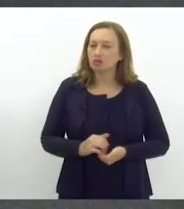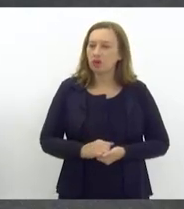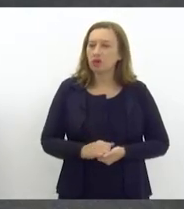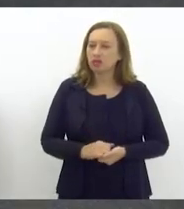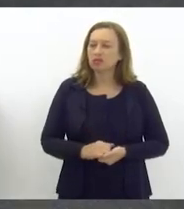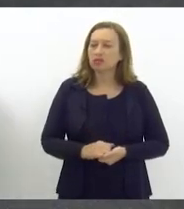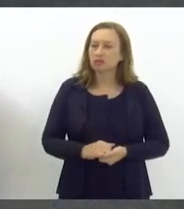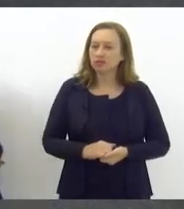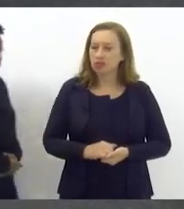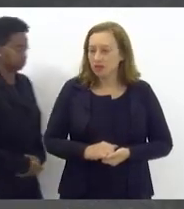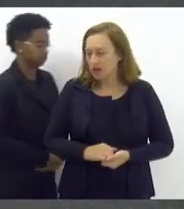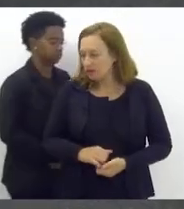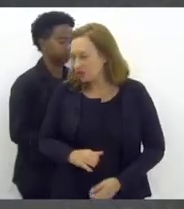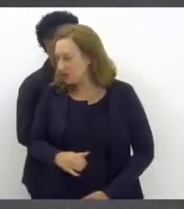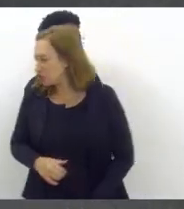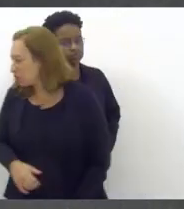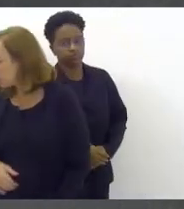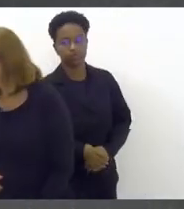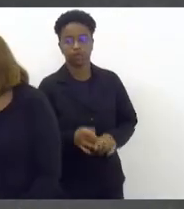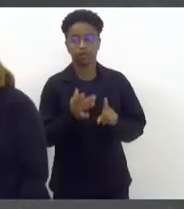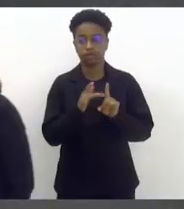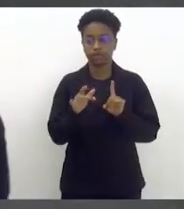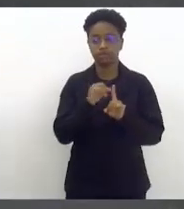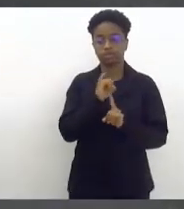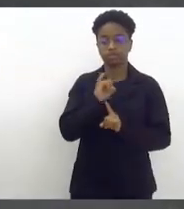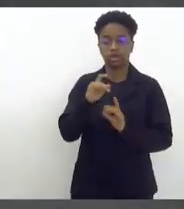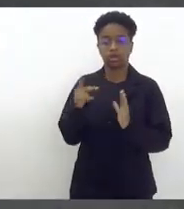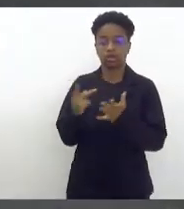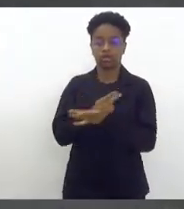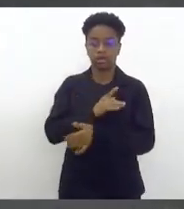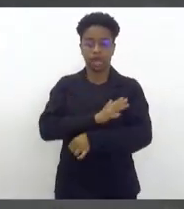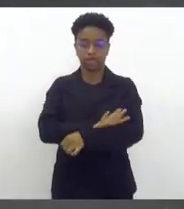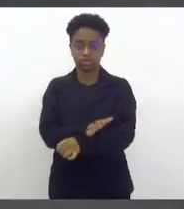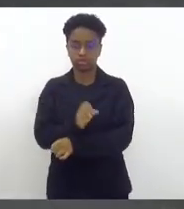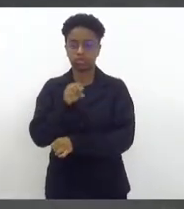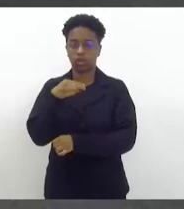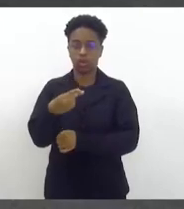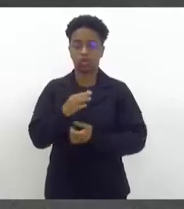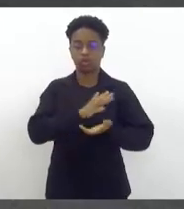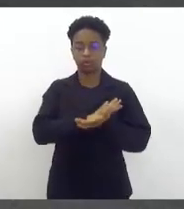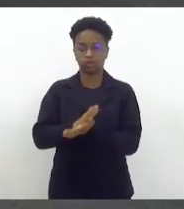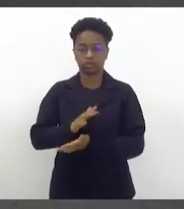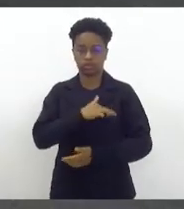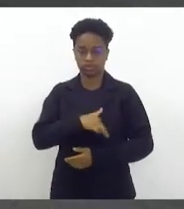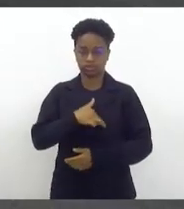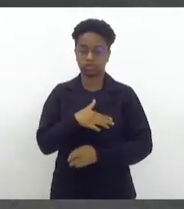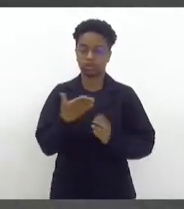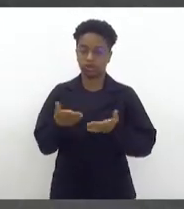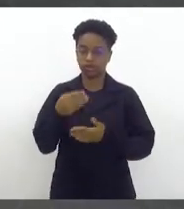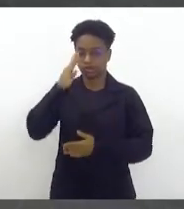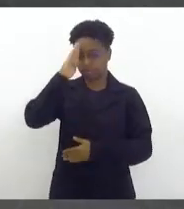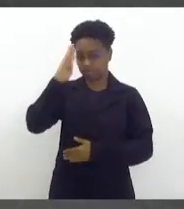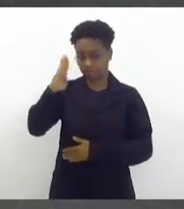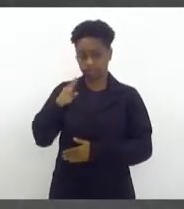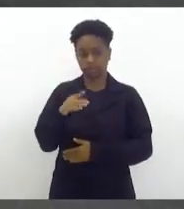de racismo e intolerância religiosa. Então, é fundamental que essas políticas